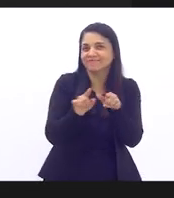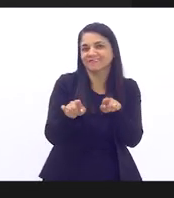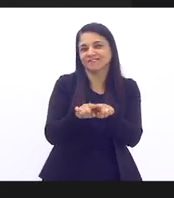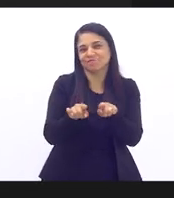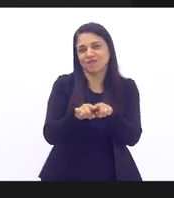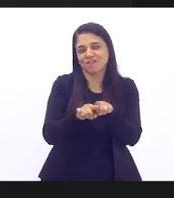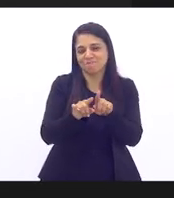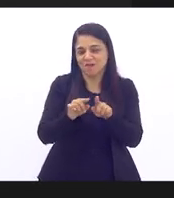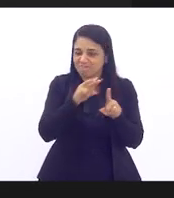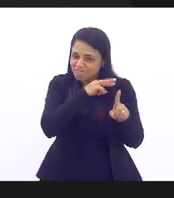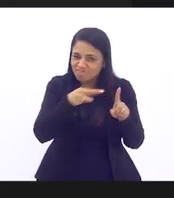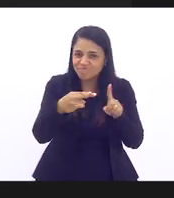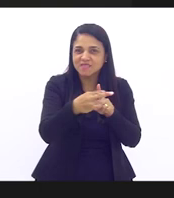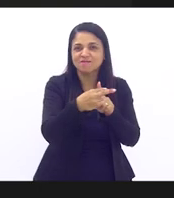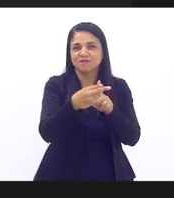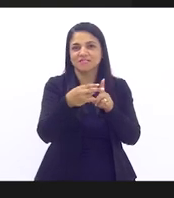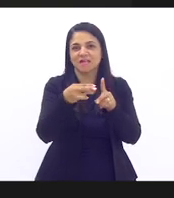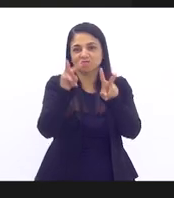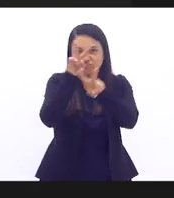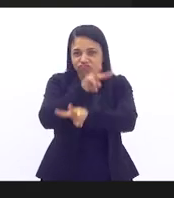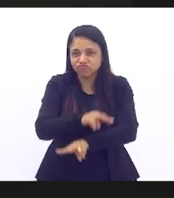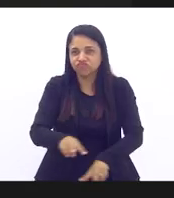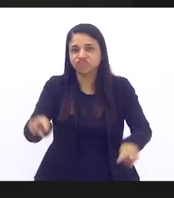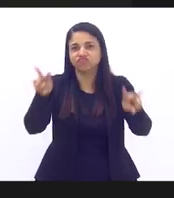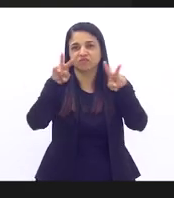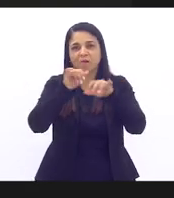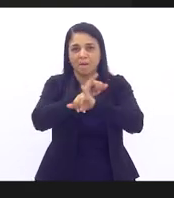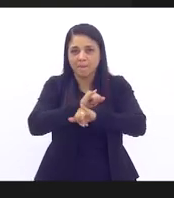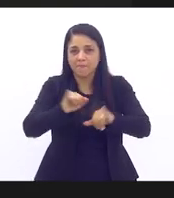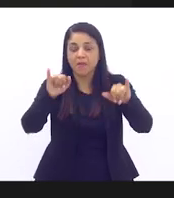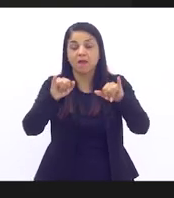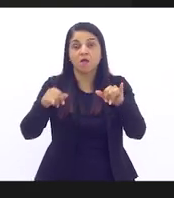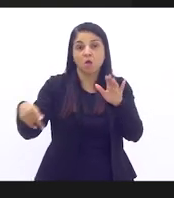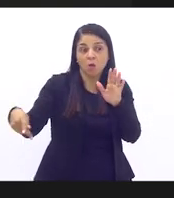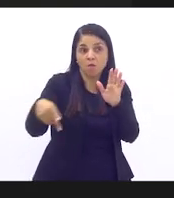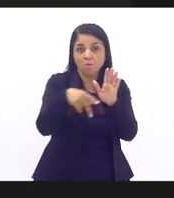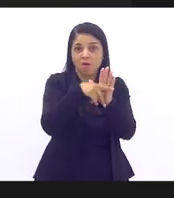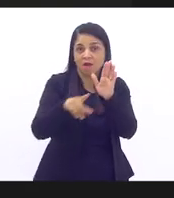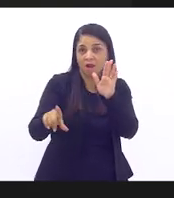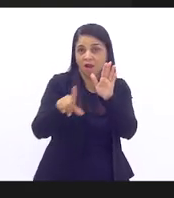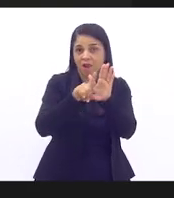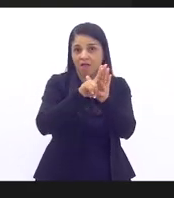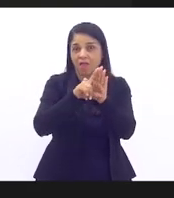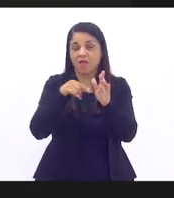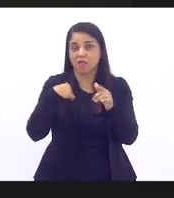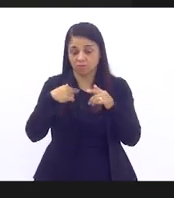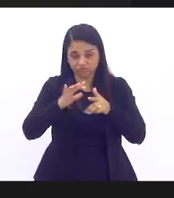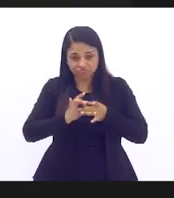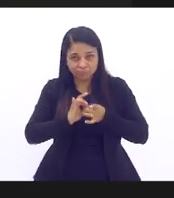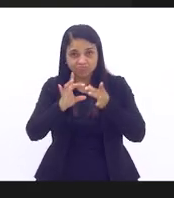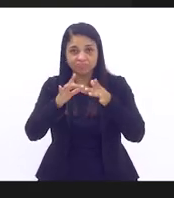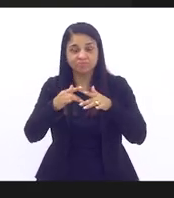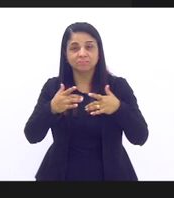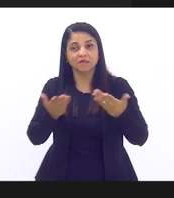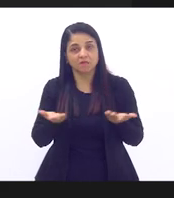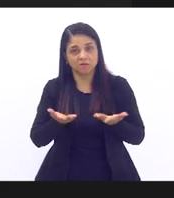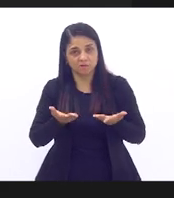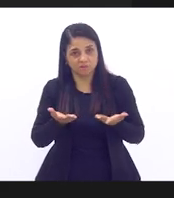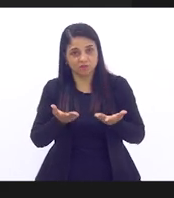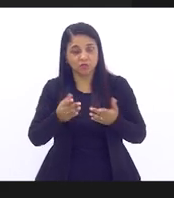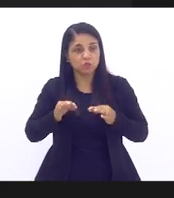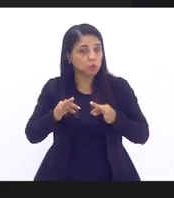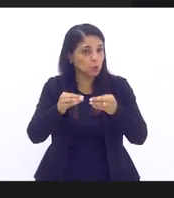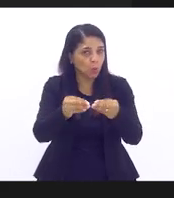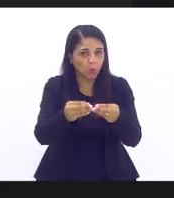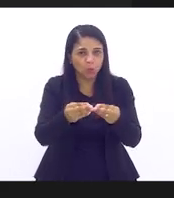mais essa visibilidade de imediato Retirei o meu projeto de lei me prontifiquei a colocar disposição me coloca à disposição de